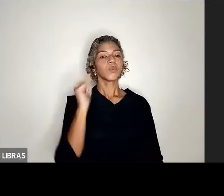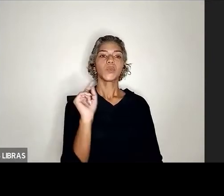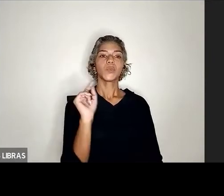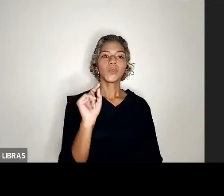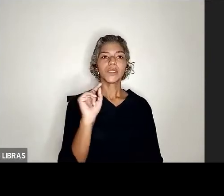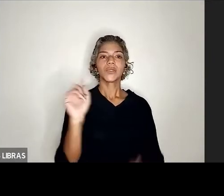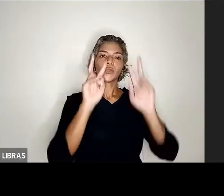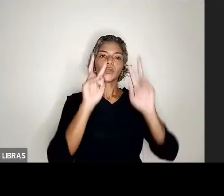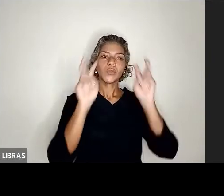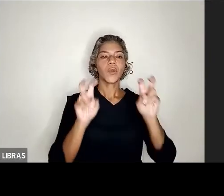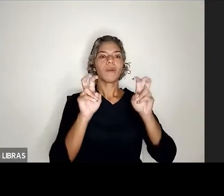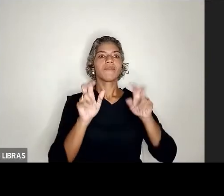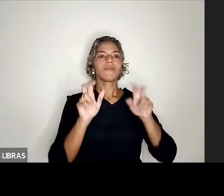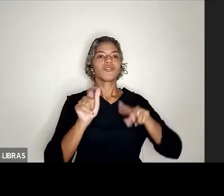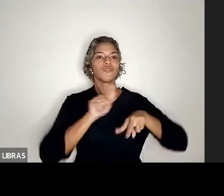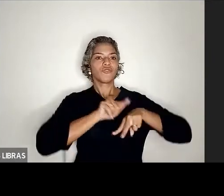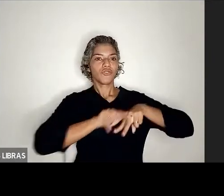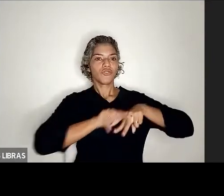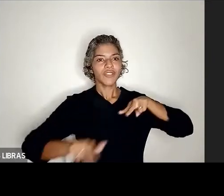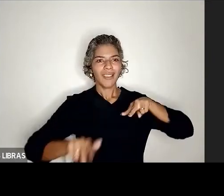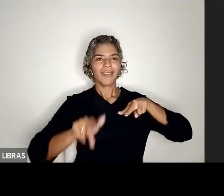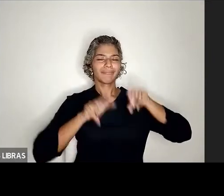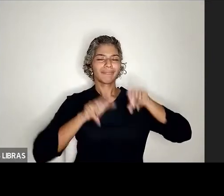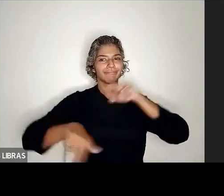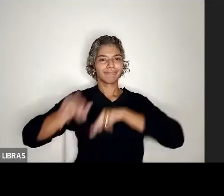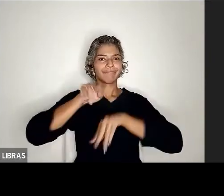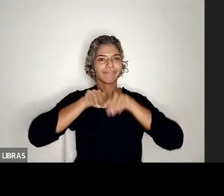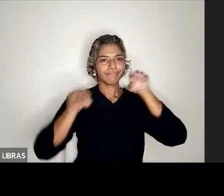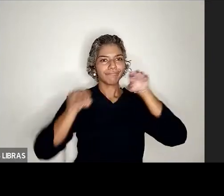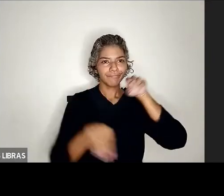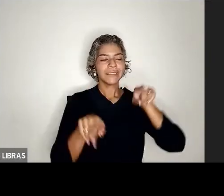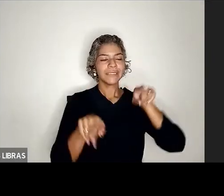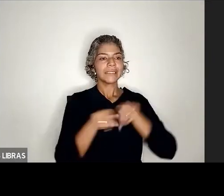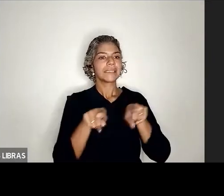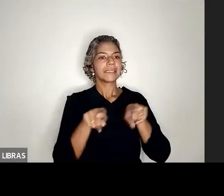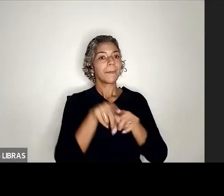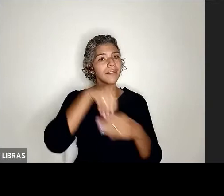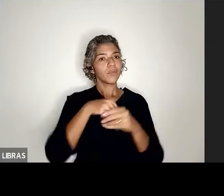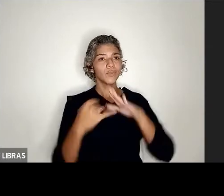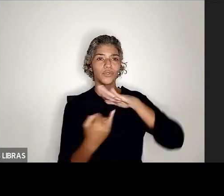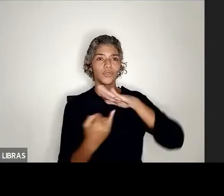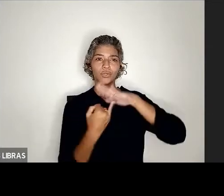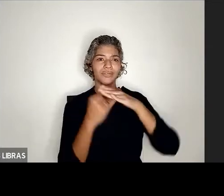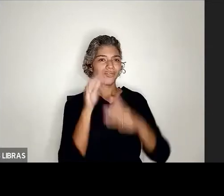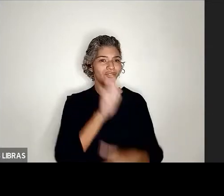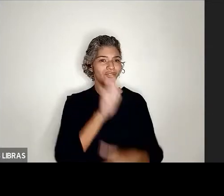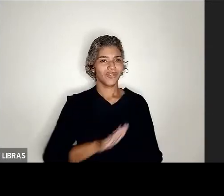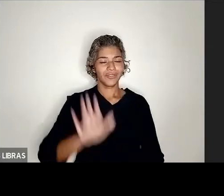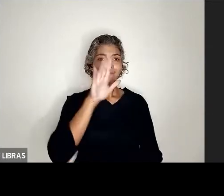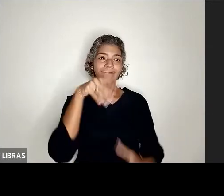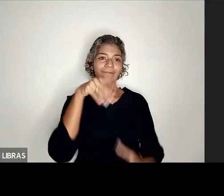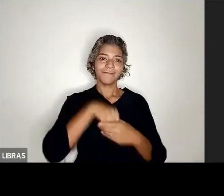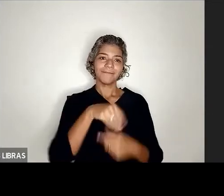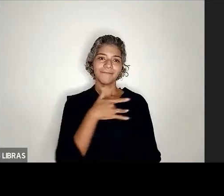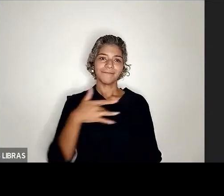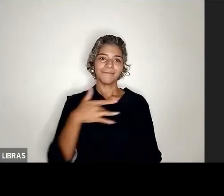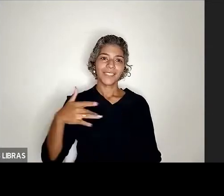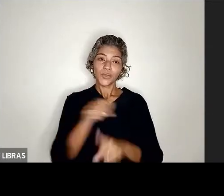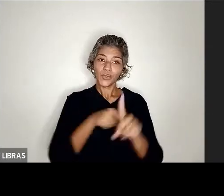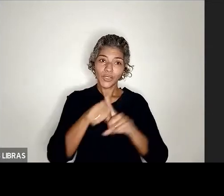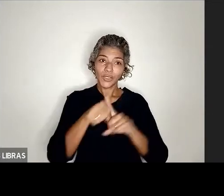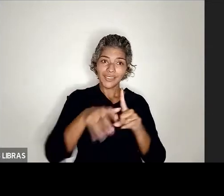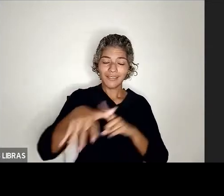de gênero na ciência, nas instituições de forma geral, na nossa sociedade, mas também, né,